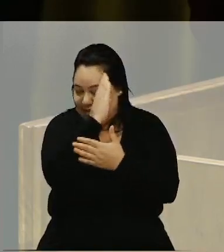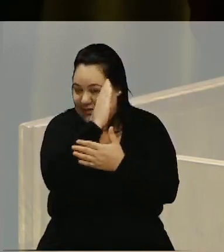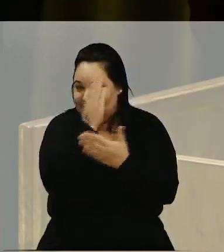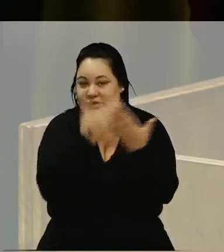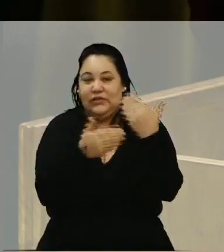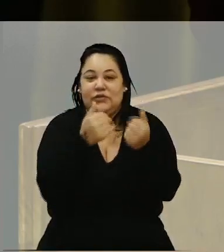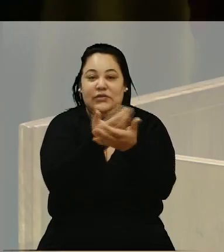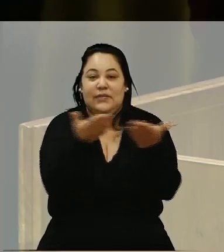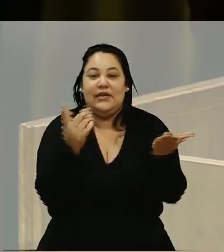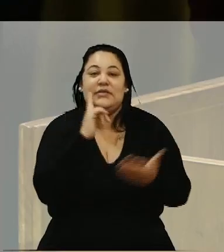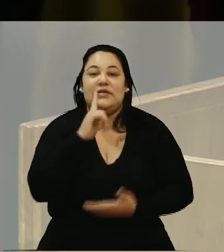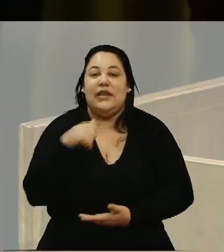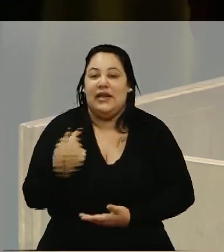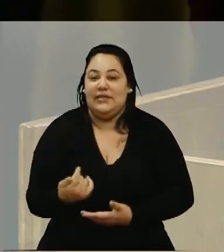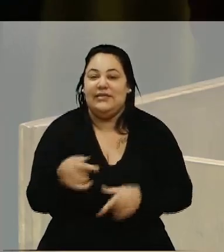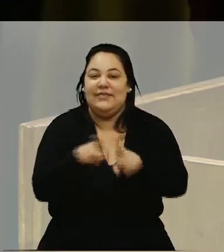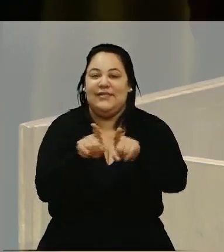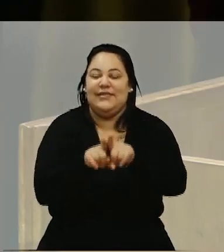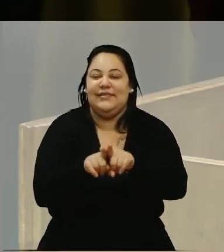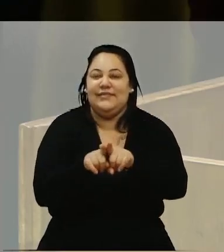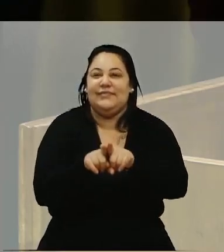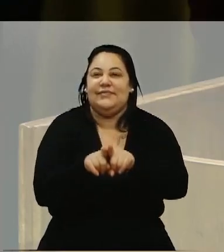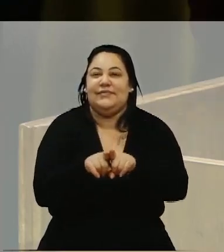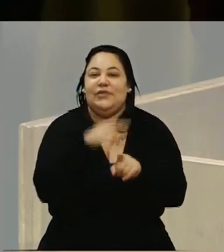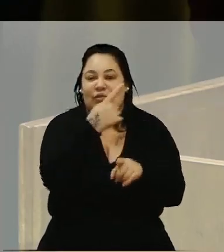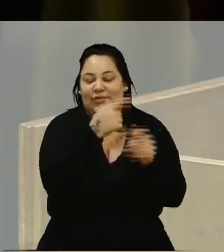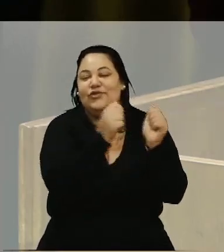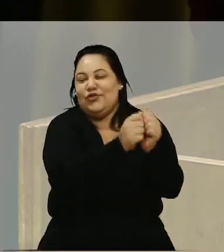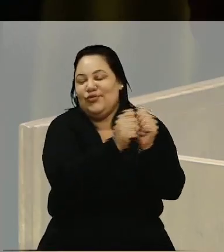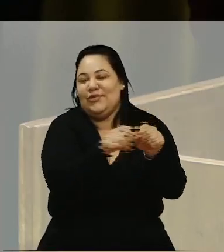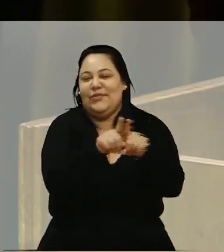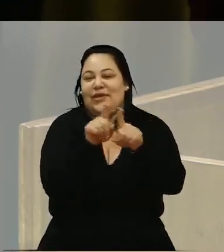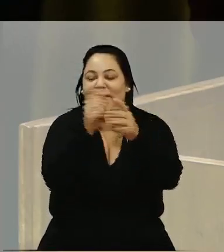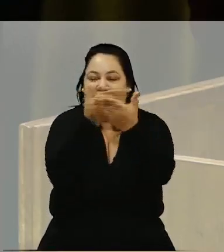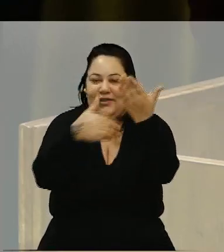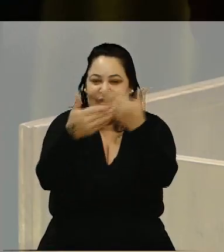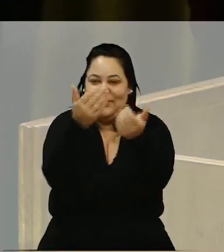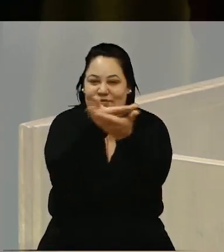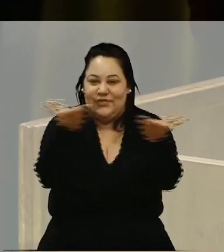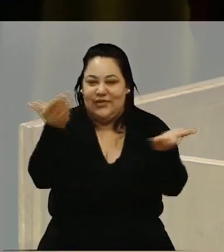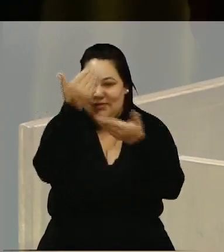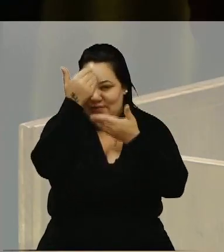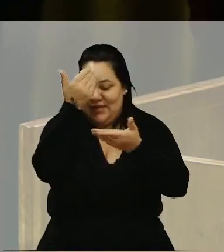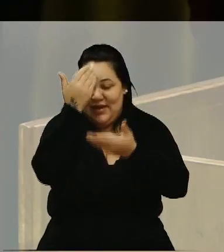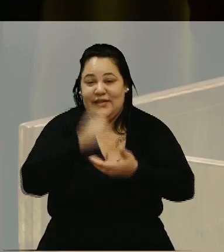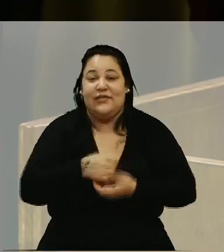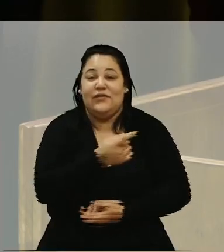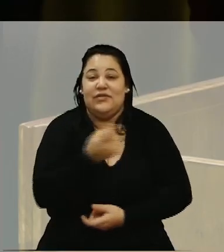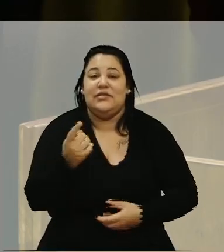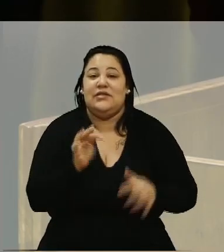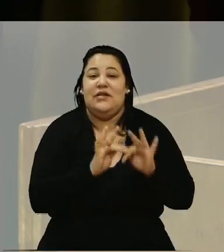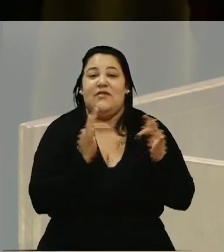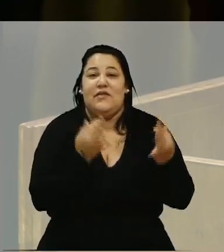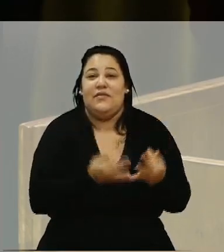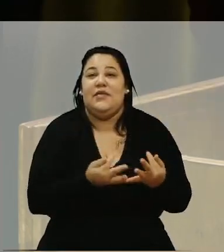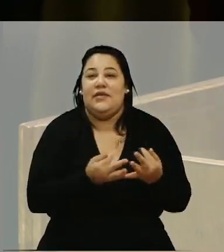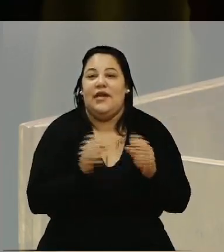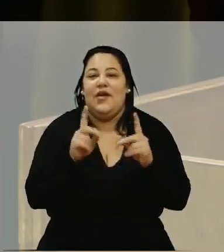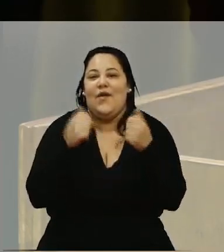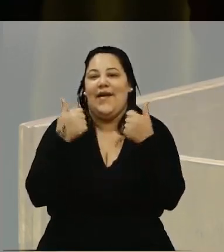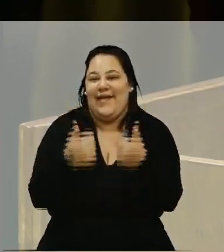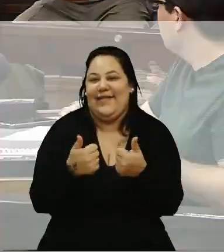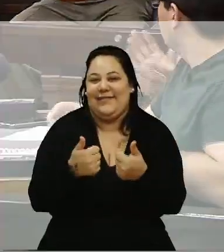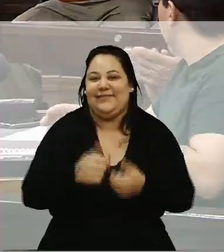Gladys, valeu, moleque, tamo junto sempre, vocês são os caras aí, todos vocês aí, muito obrigado. E vocês aí, minha família que veio, beleza, show.